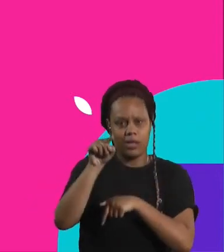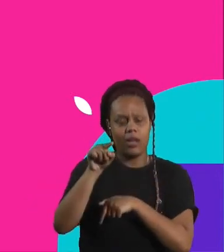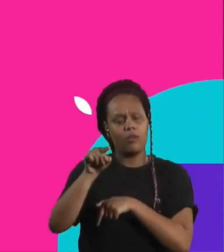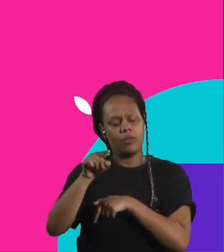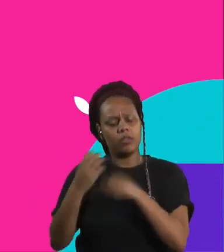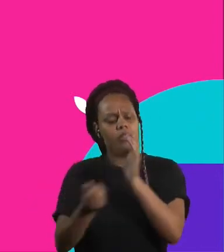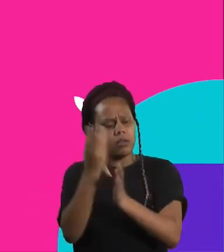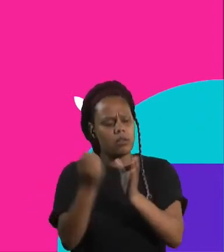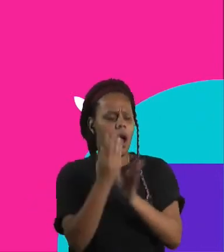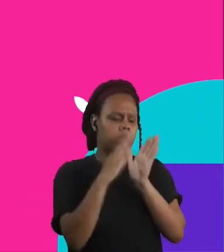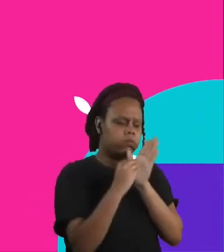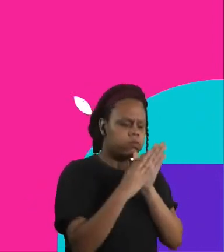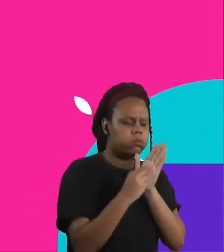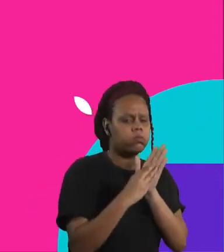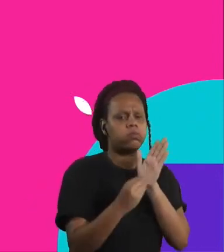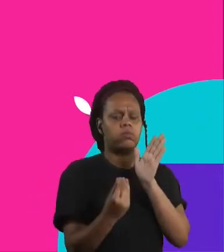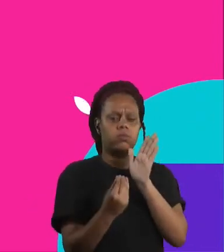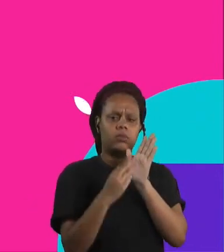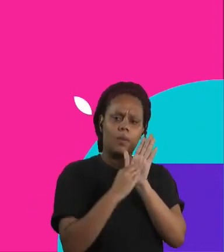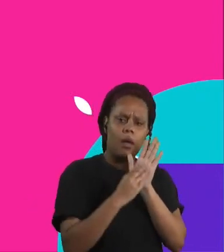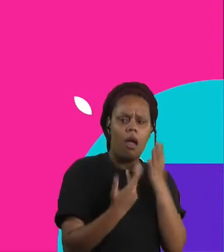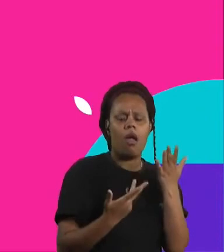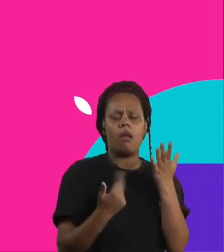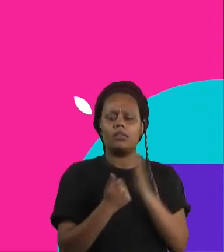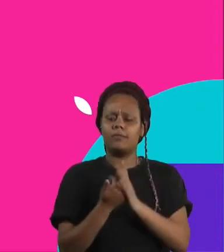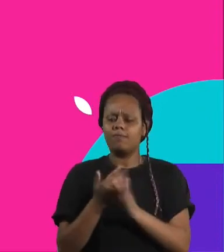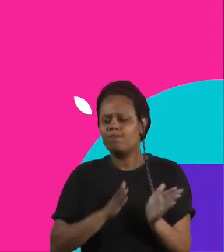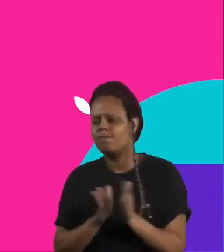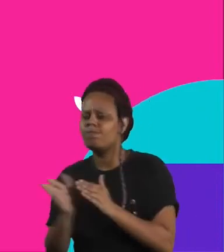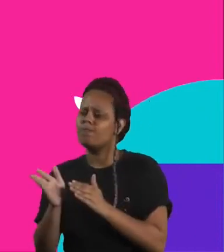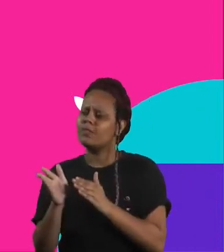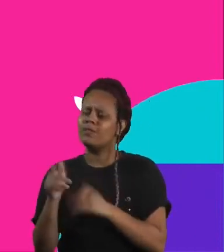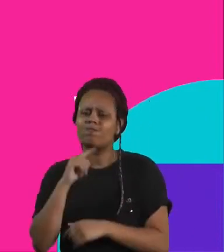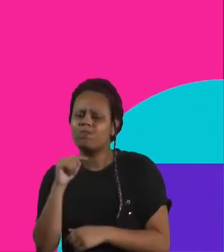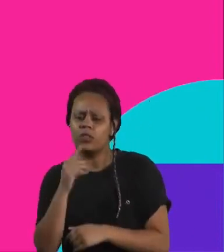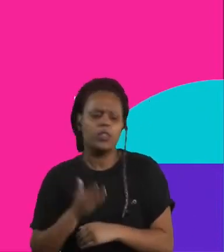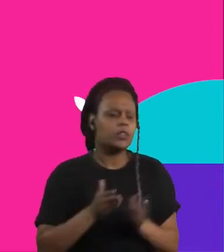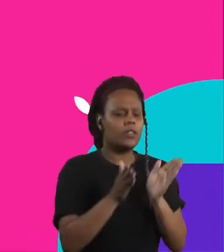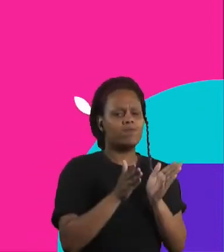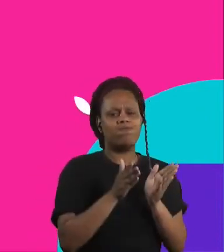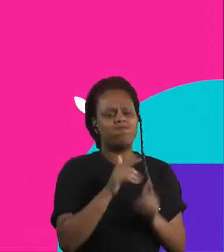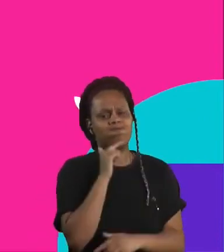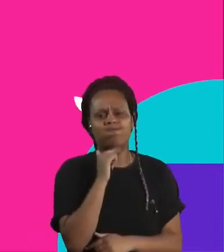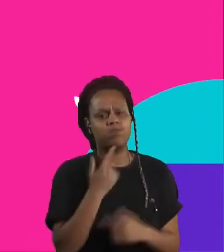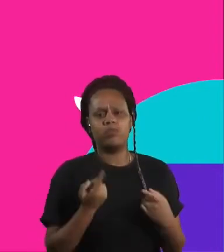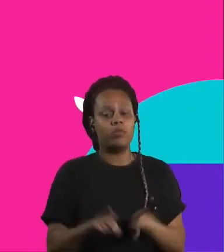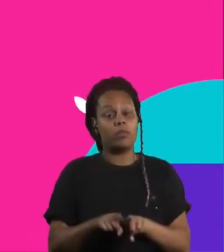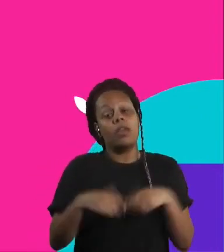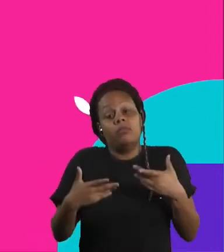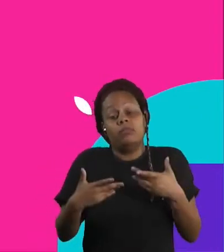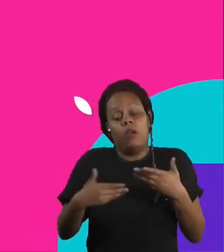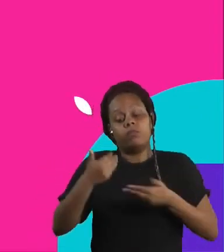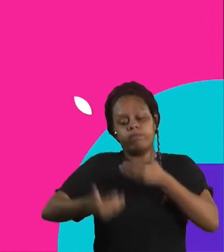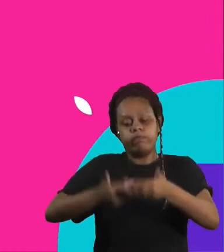né, a gente foi por um caminho, depois percebeu que não era bem por ali, tentou ir pelo caminho B, pelo caminho C, então da mesma forma, é um processo